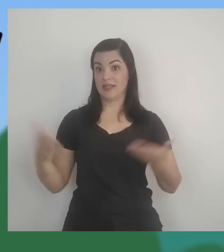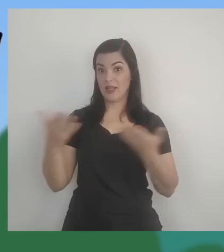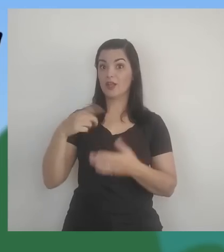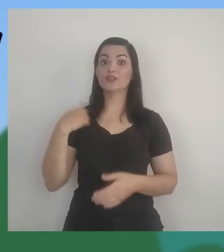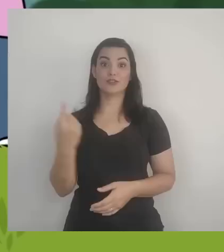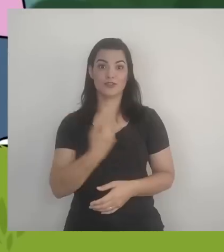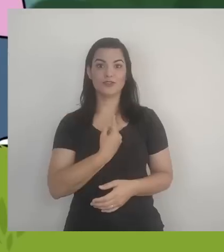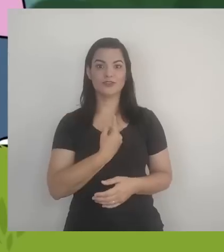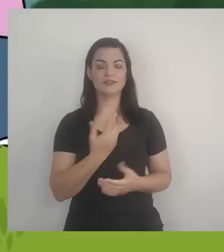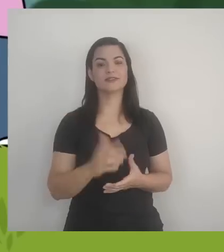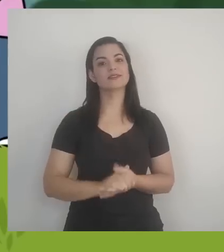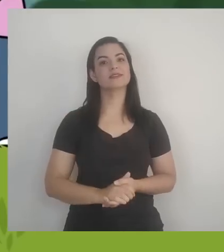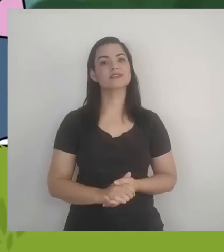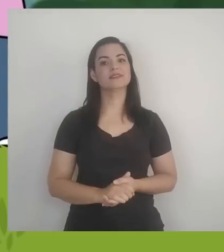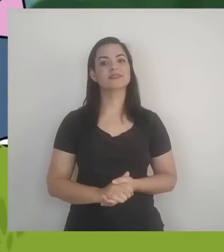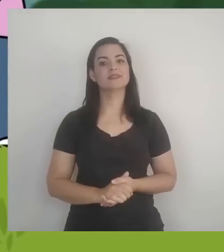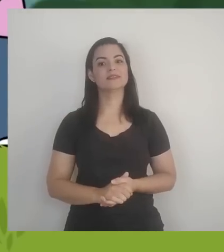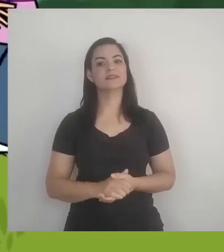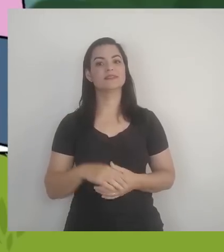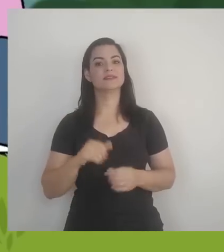Agora é a nossa vez.